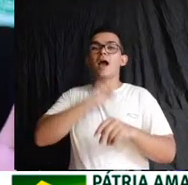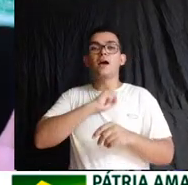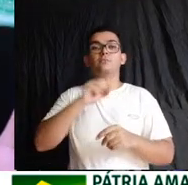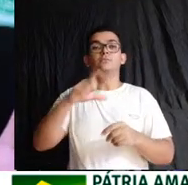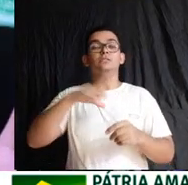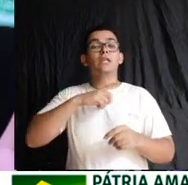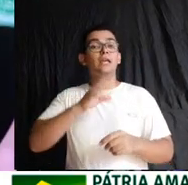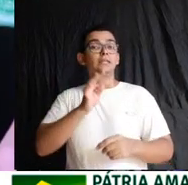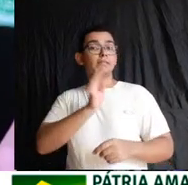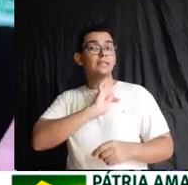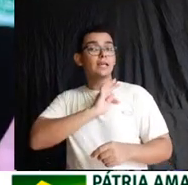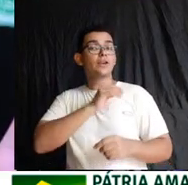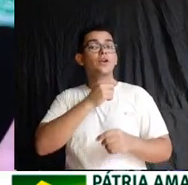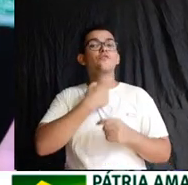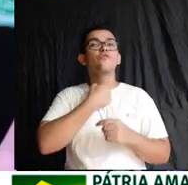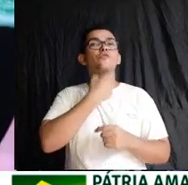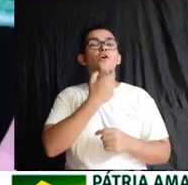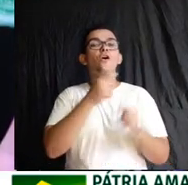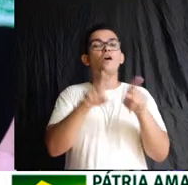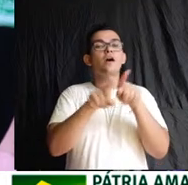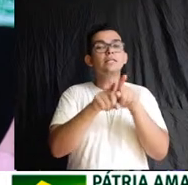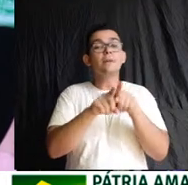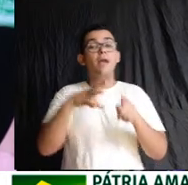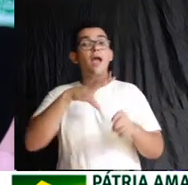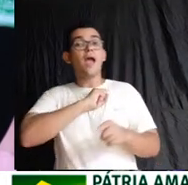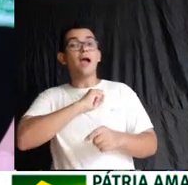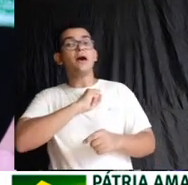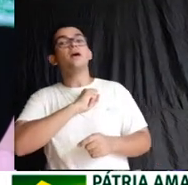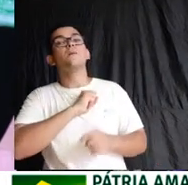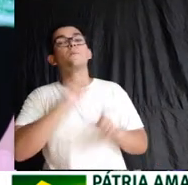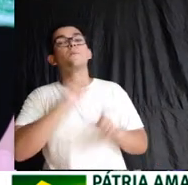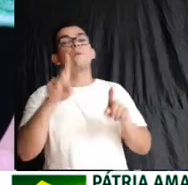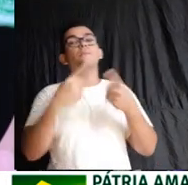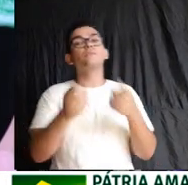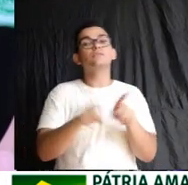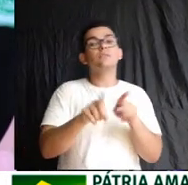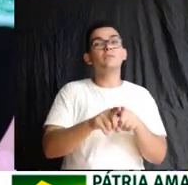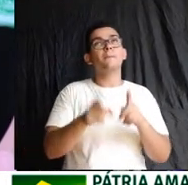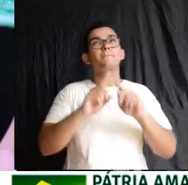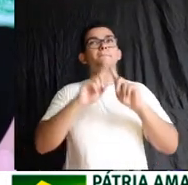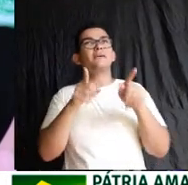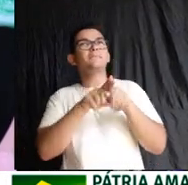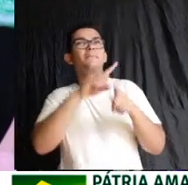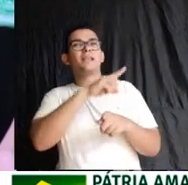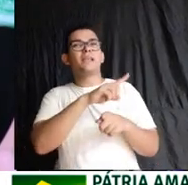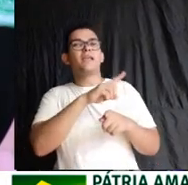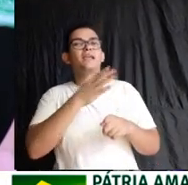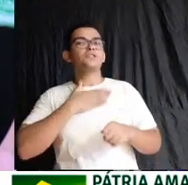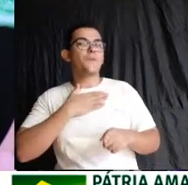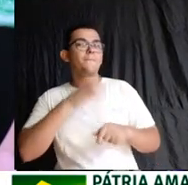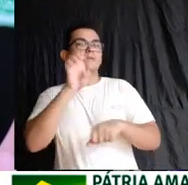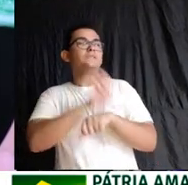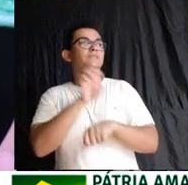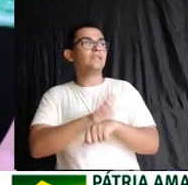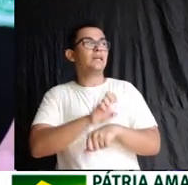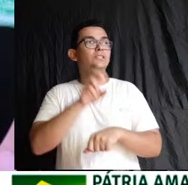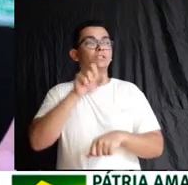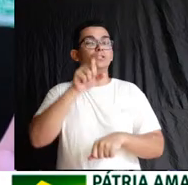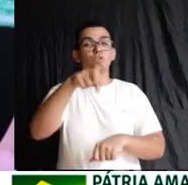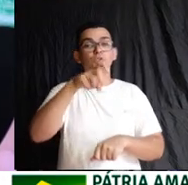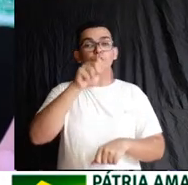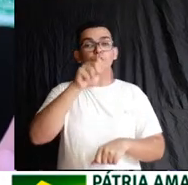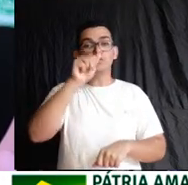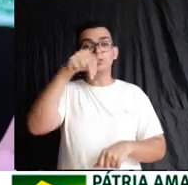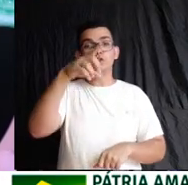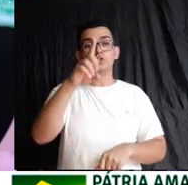me inspiro, gosto das músicas, mas em torno do Xande Avião, o Hélio Safadão, que eu cresci ouvindo lá no interior, então